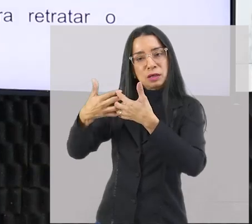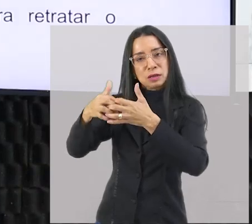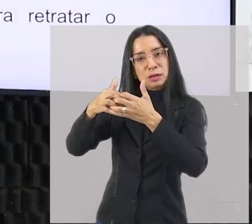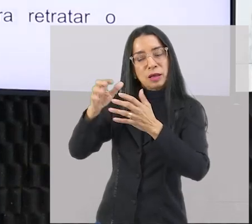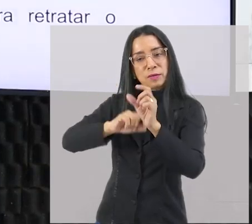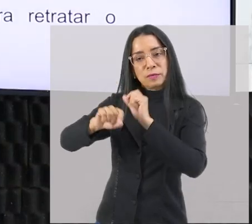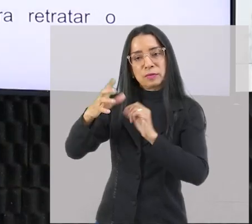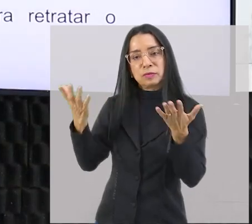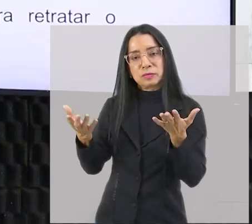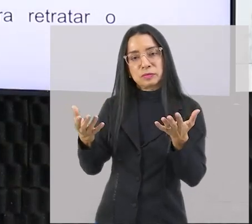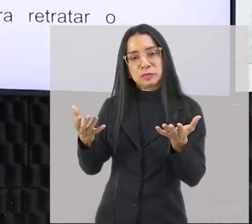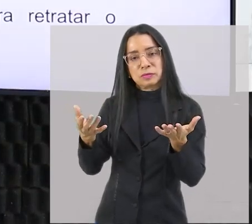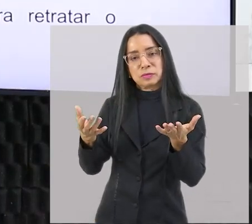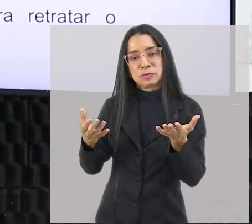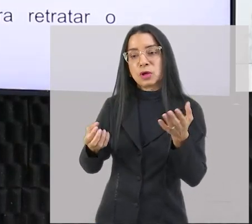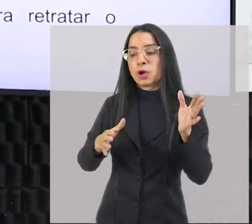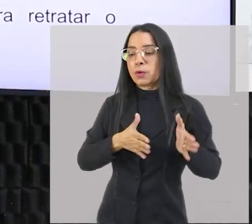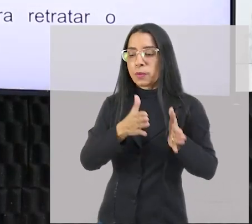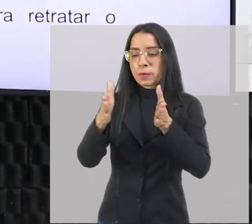morte.